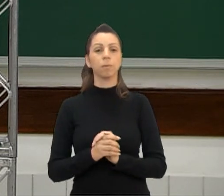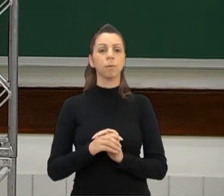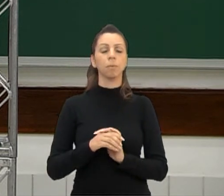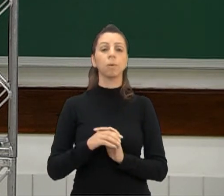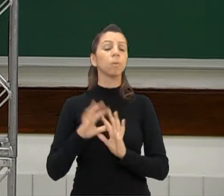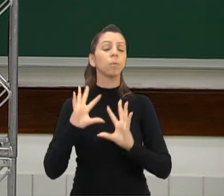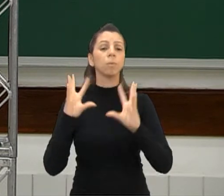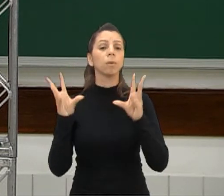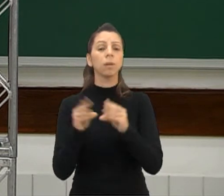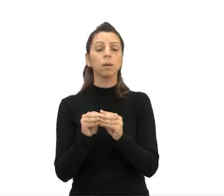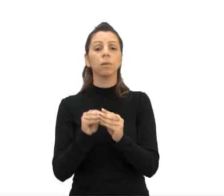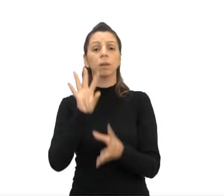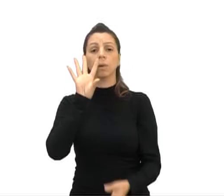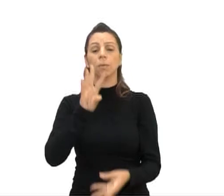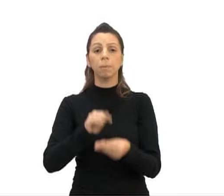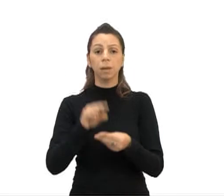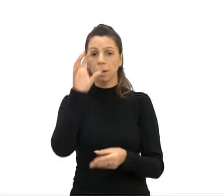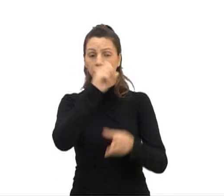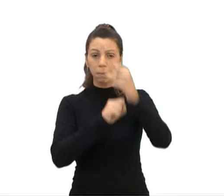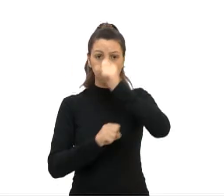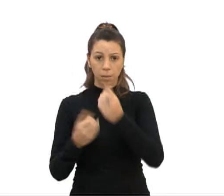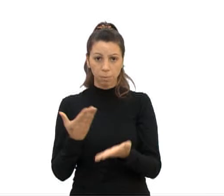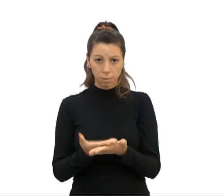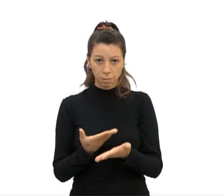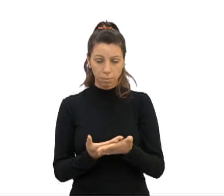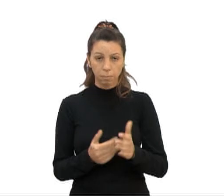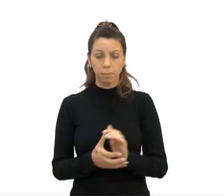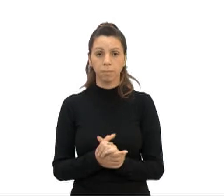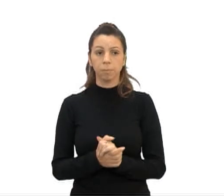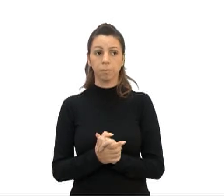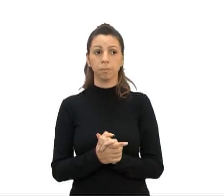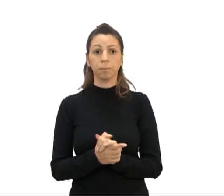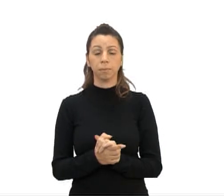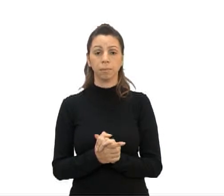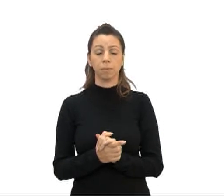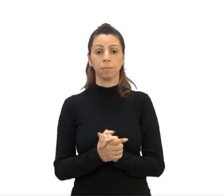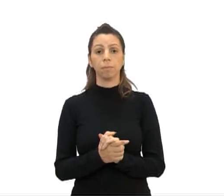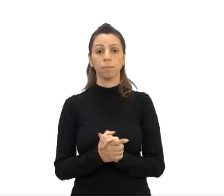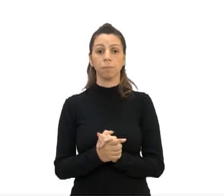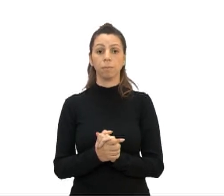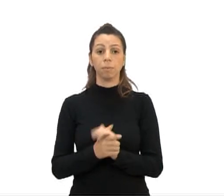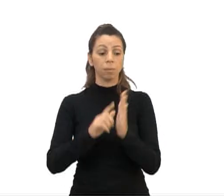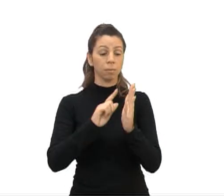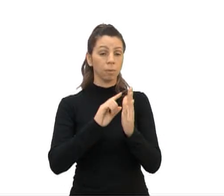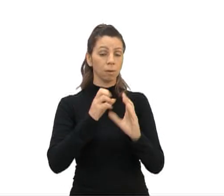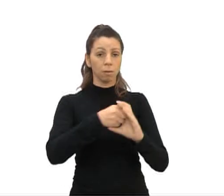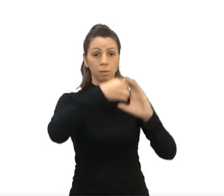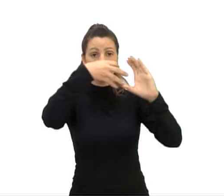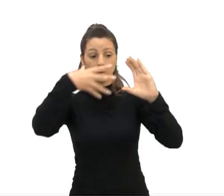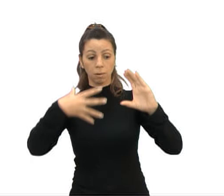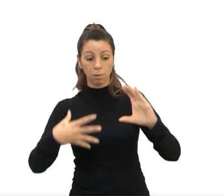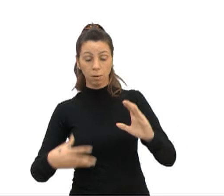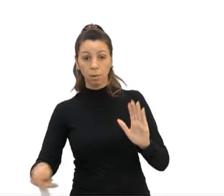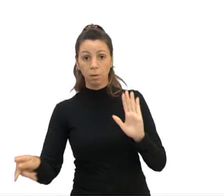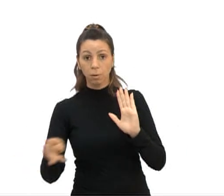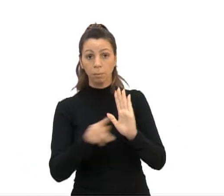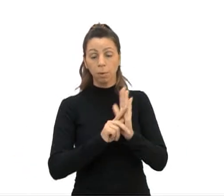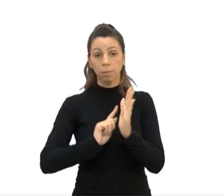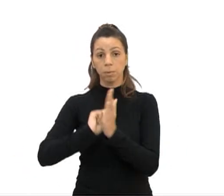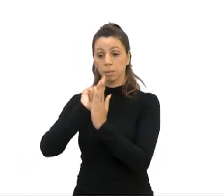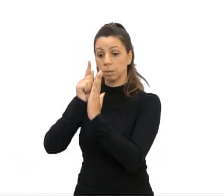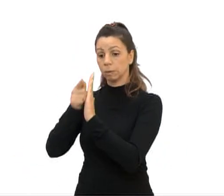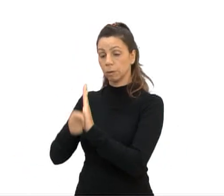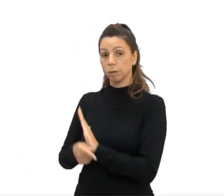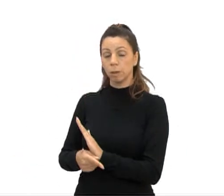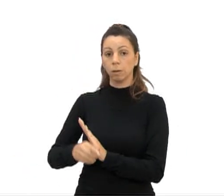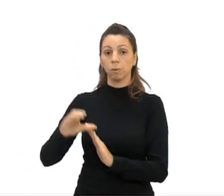nós vimos nessa aula. Tá? São características do gênero chat em la rede, ou seja, são características do gênero chat na